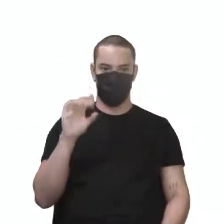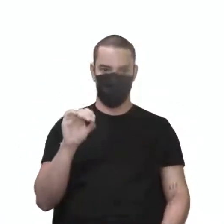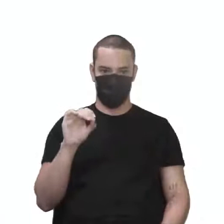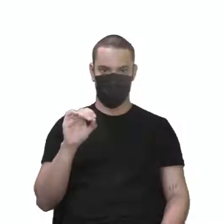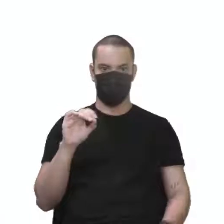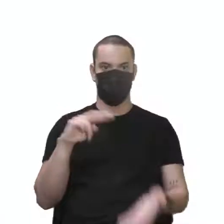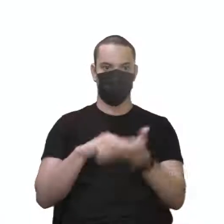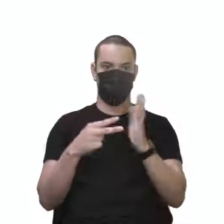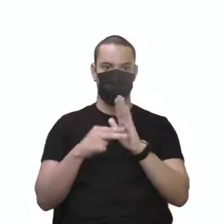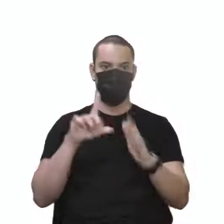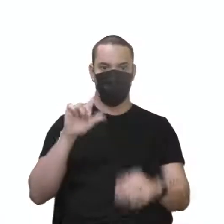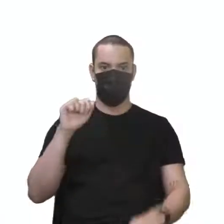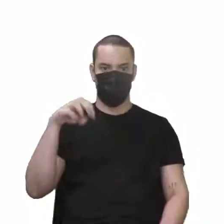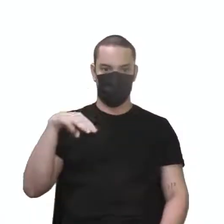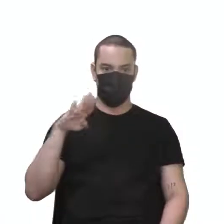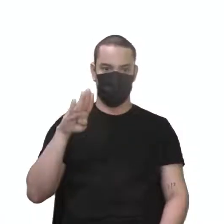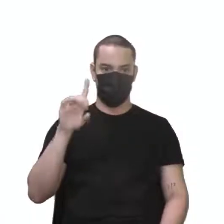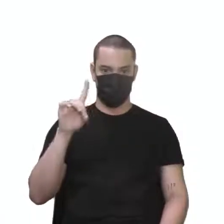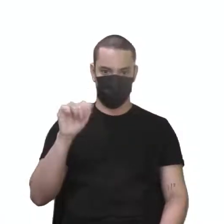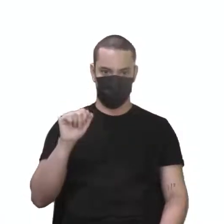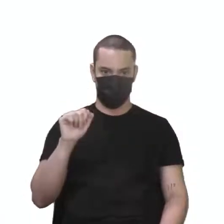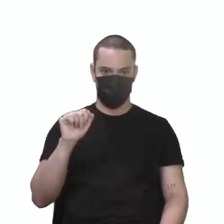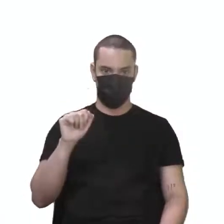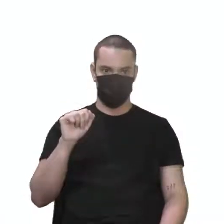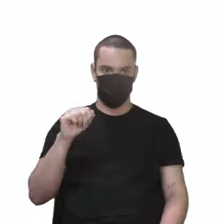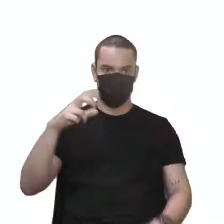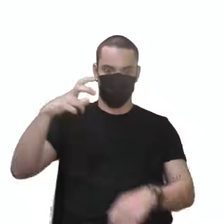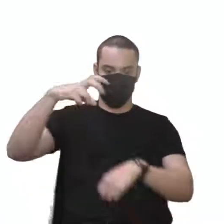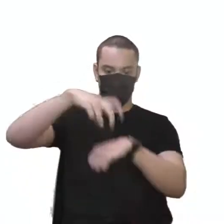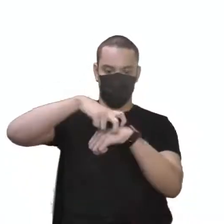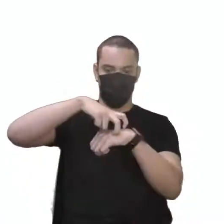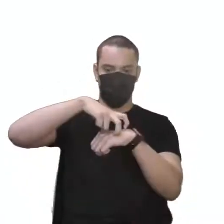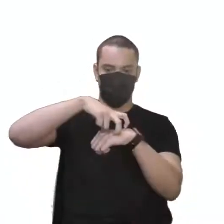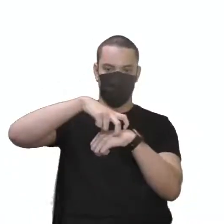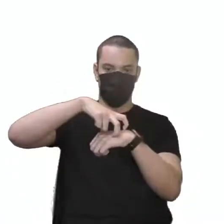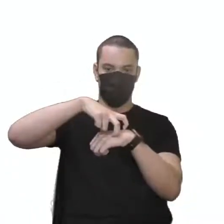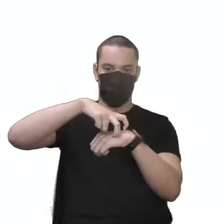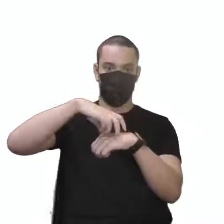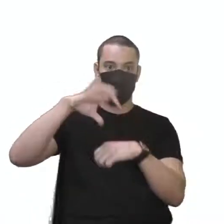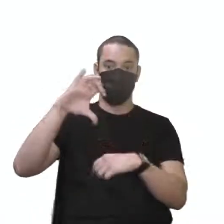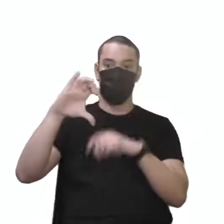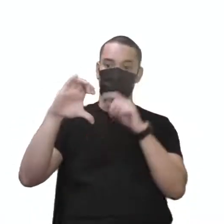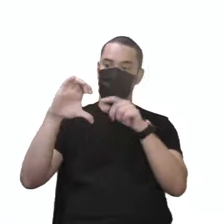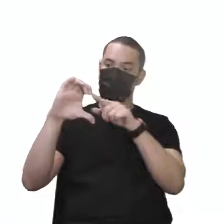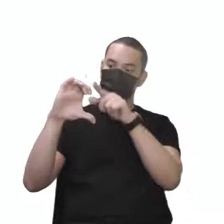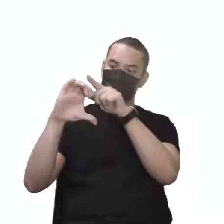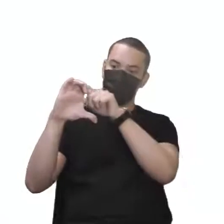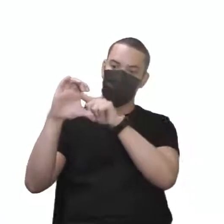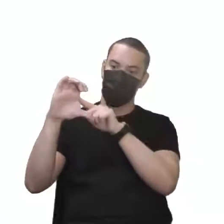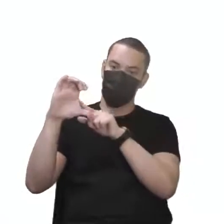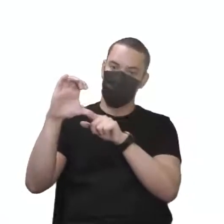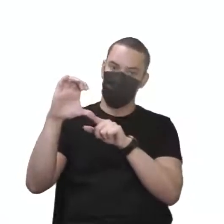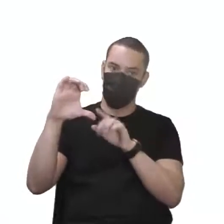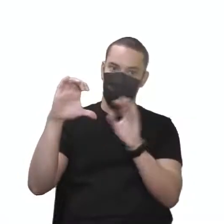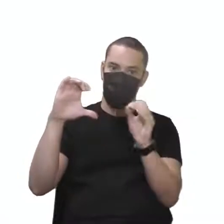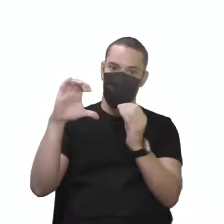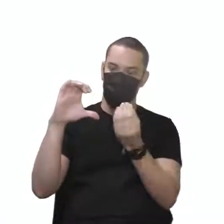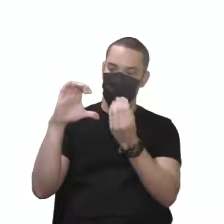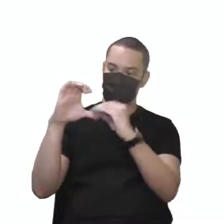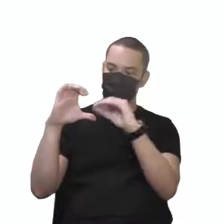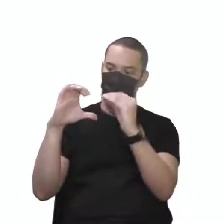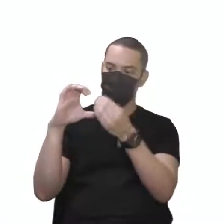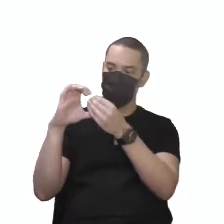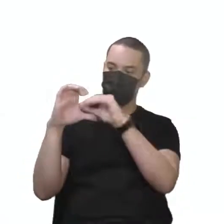Que é a lambda. Lembra da lambda? Sem as perninhas? Ok. Então a lambda vem, vai injetar o